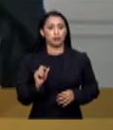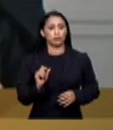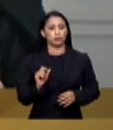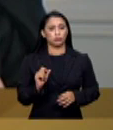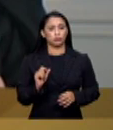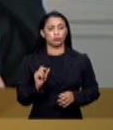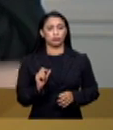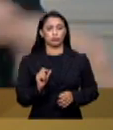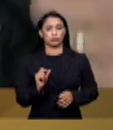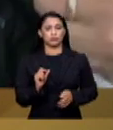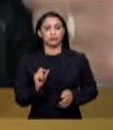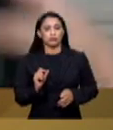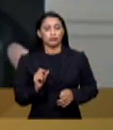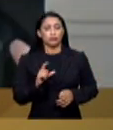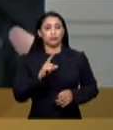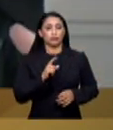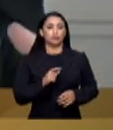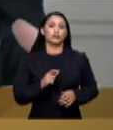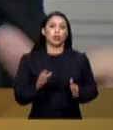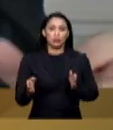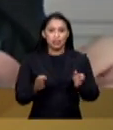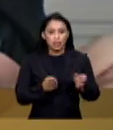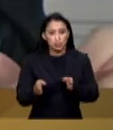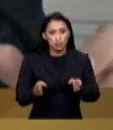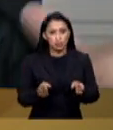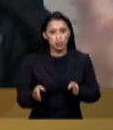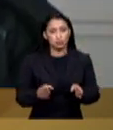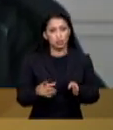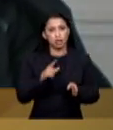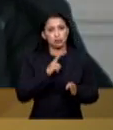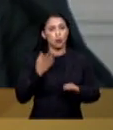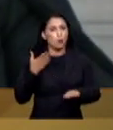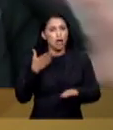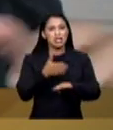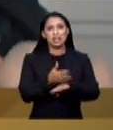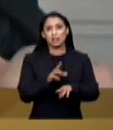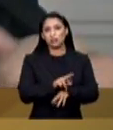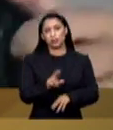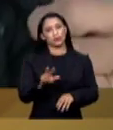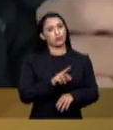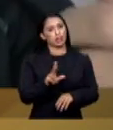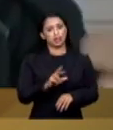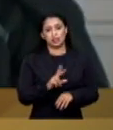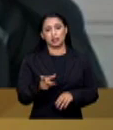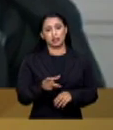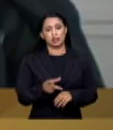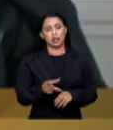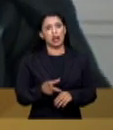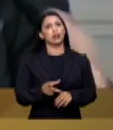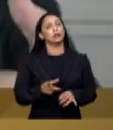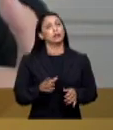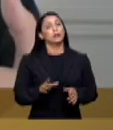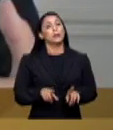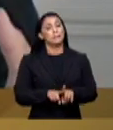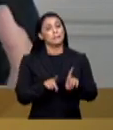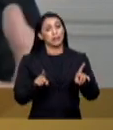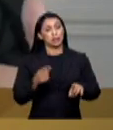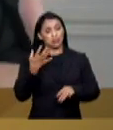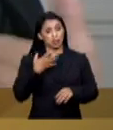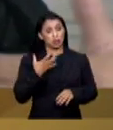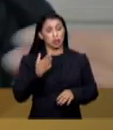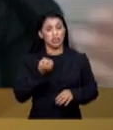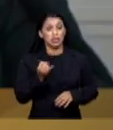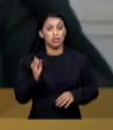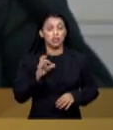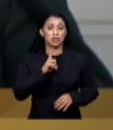é isso. Durante esse prazo decadencial, há um acesso diferenciado, um acesso mais célere. Se a